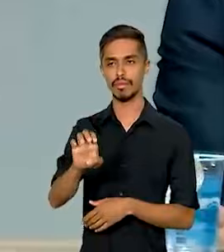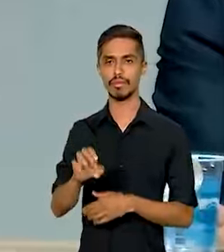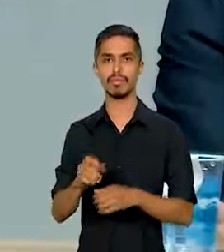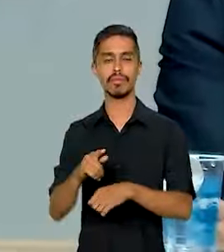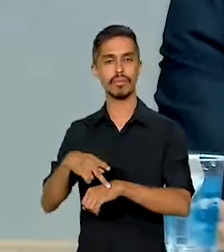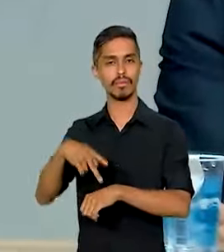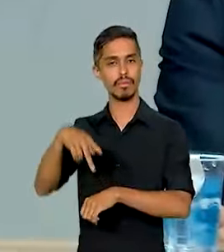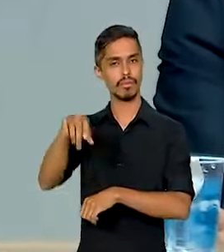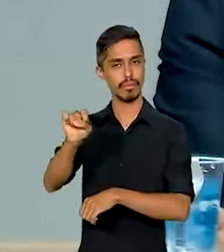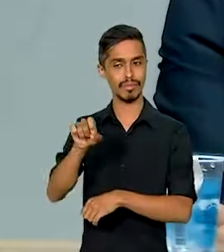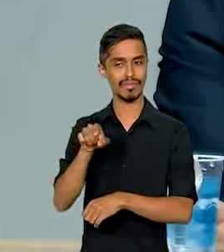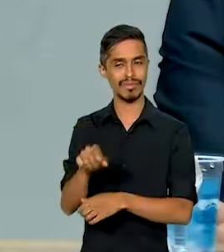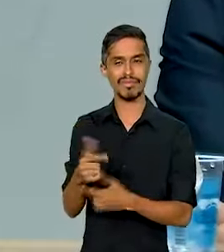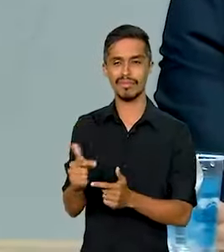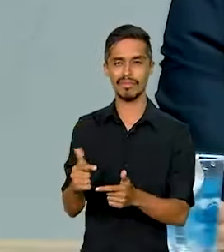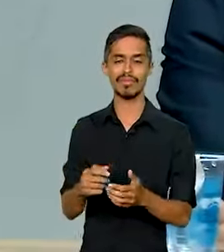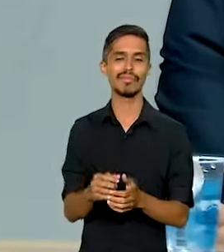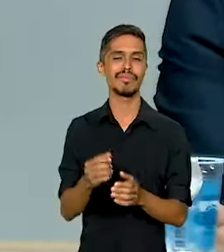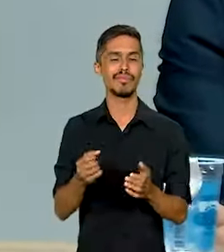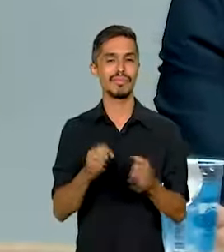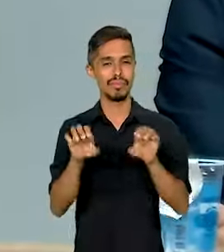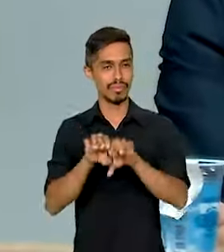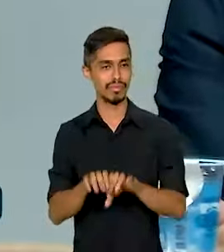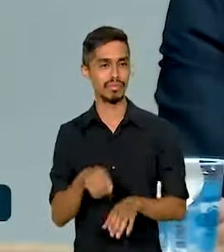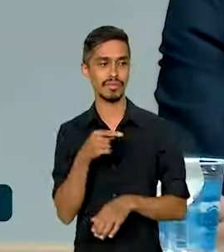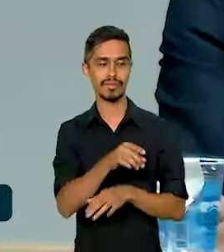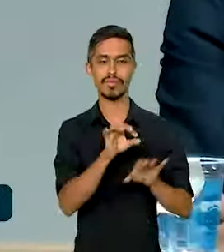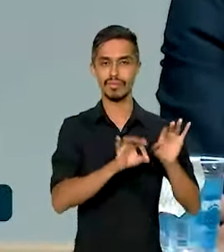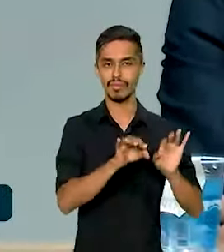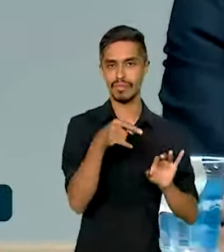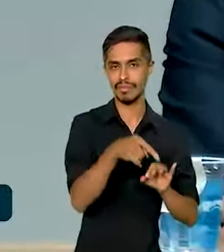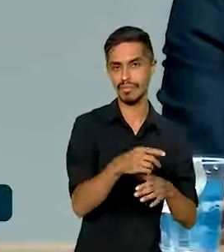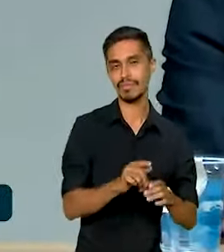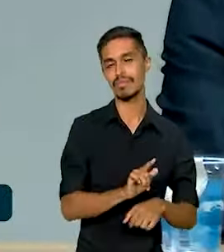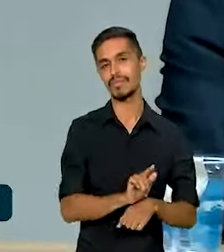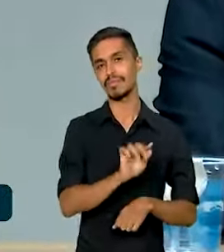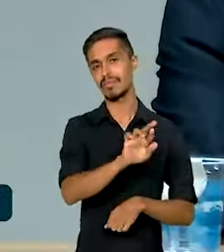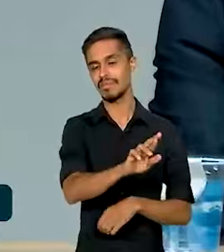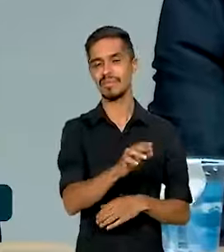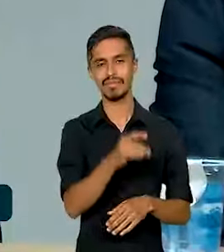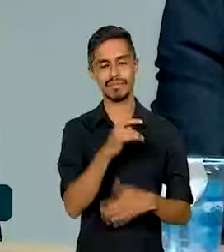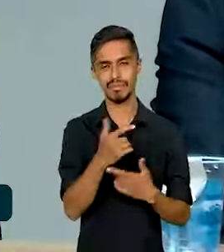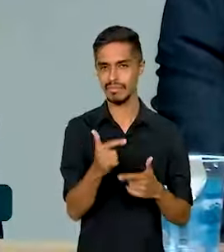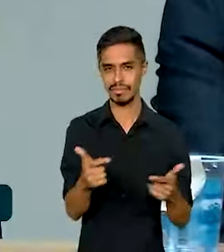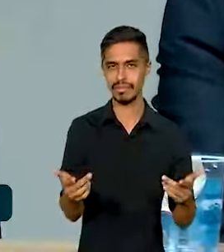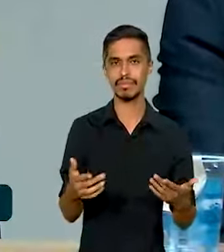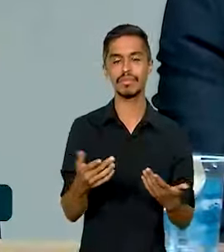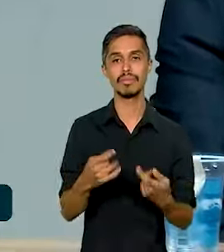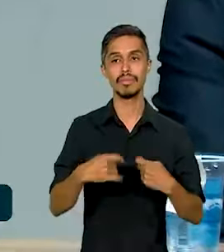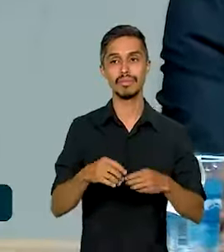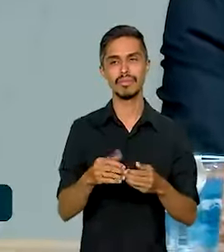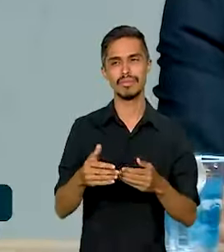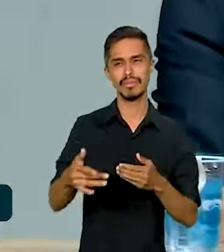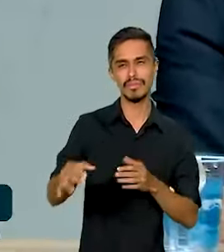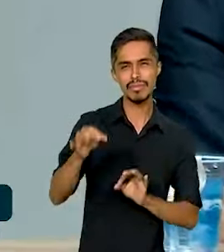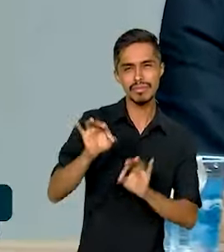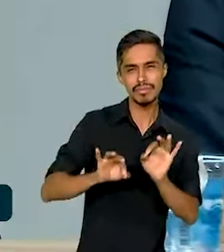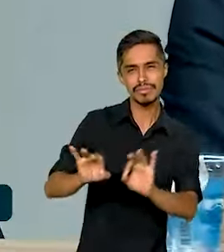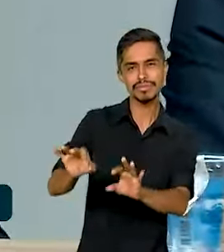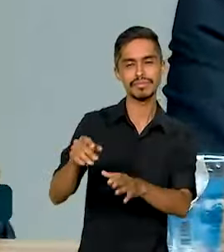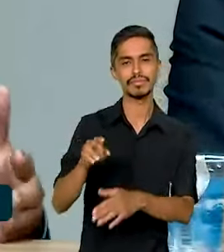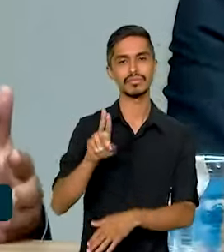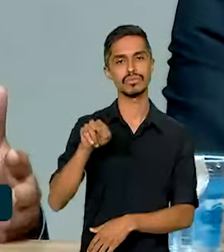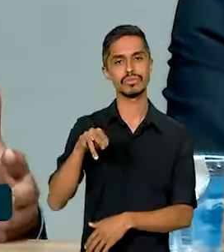um curso de graduação na área aeroespacial, não tem engenharia suficiente para fazer esse remanejamento. Teria que ser um planejamento de mais longo prazo para montar um curso na